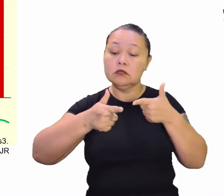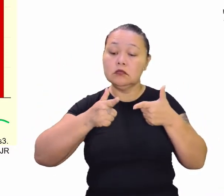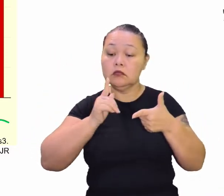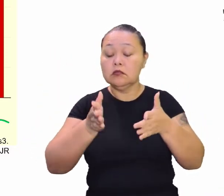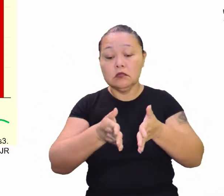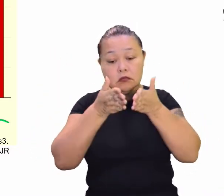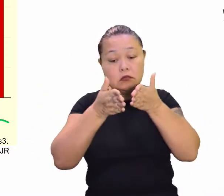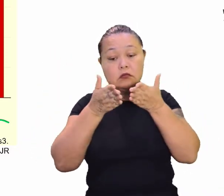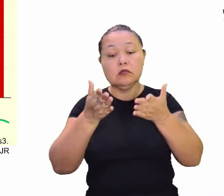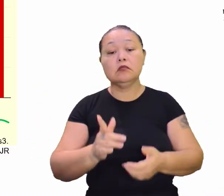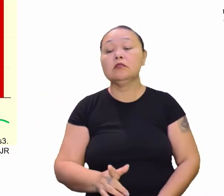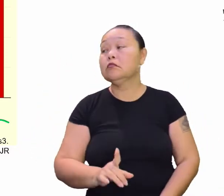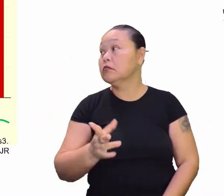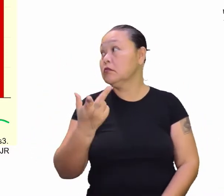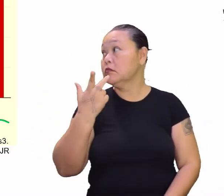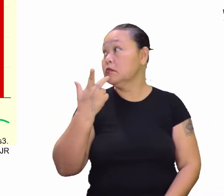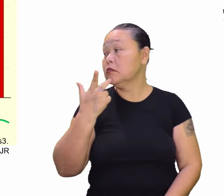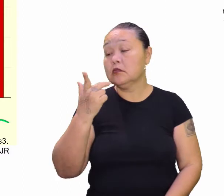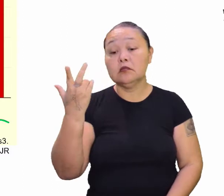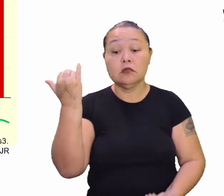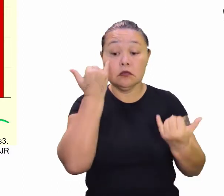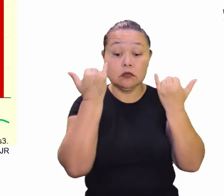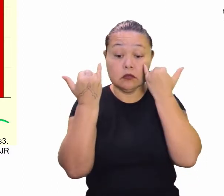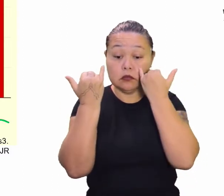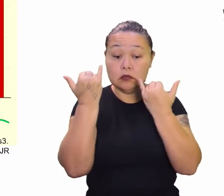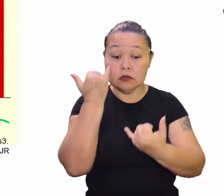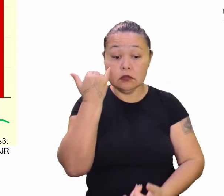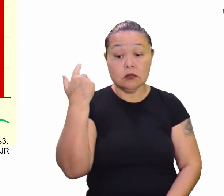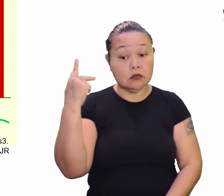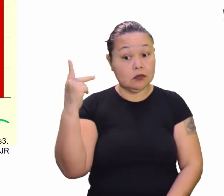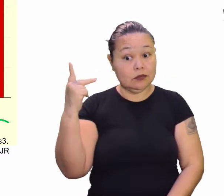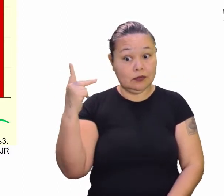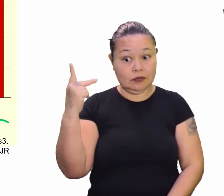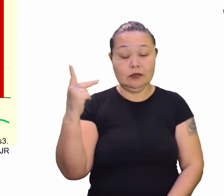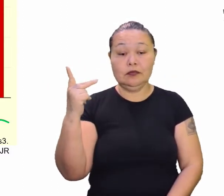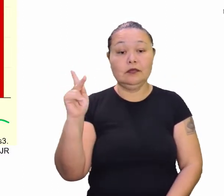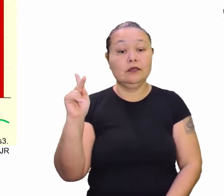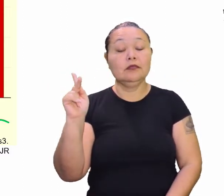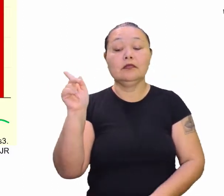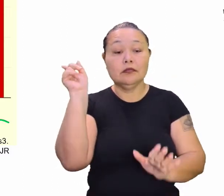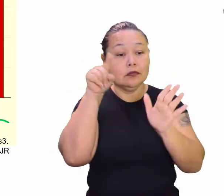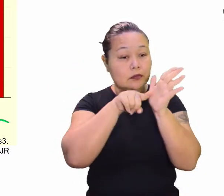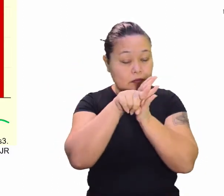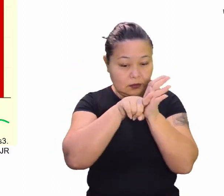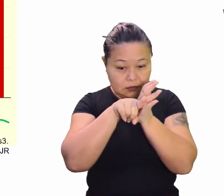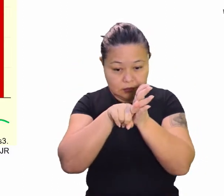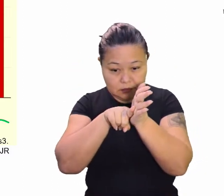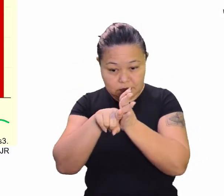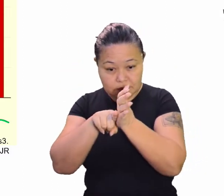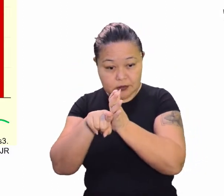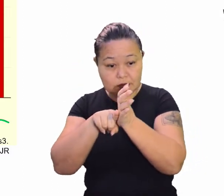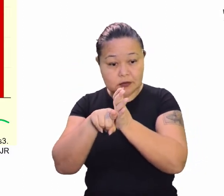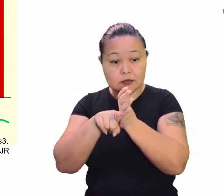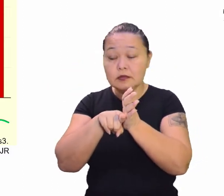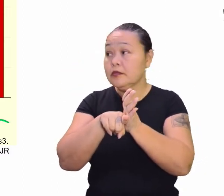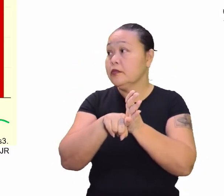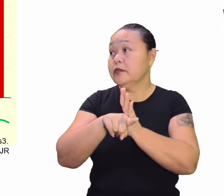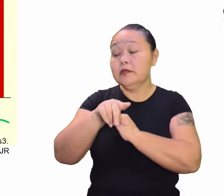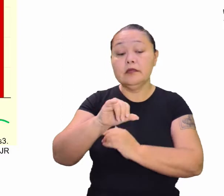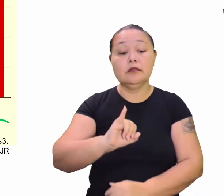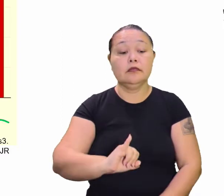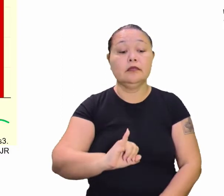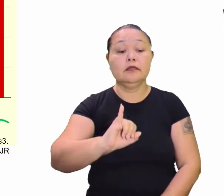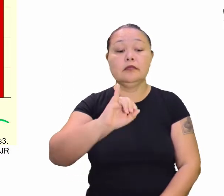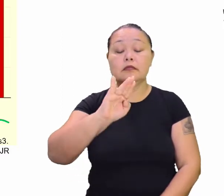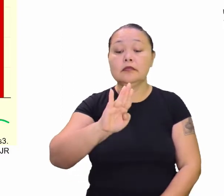extrema pobreza. Me diga uma coisa, essas informações tua? Não, são de pesquisas realizadas pelo